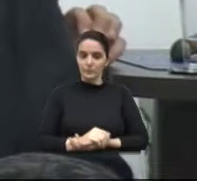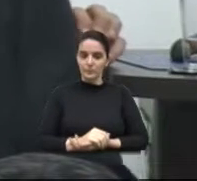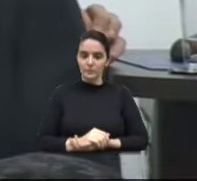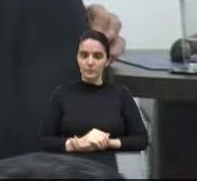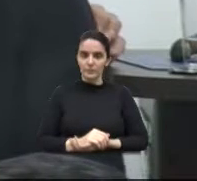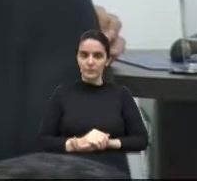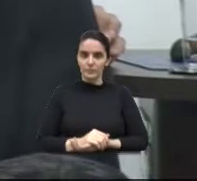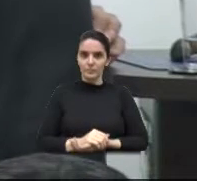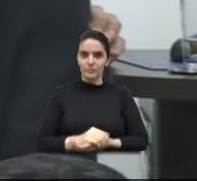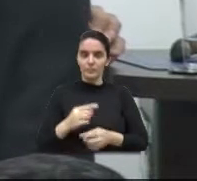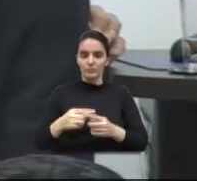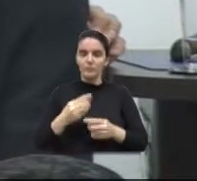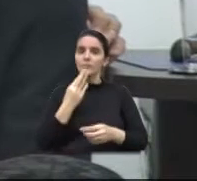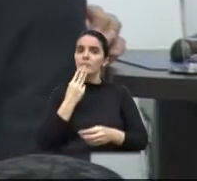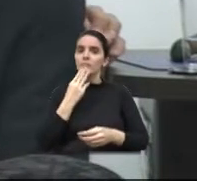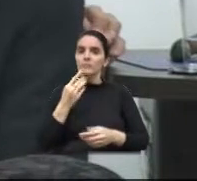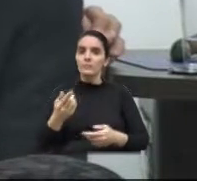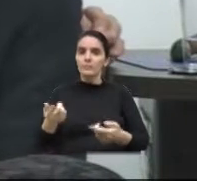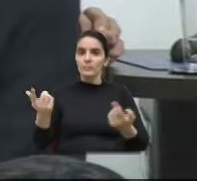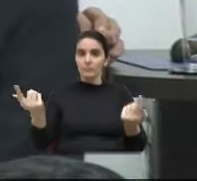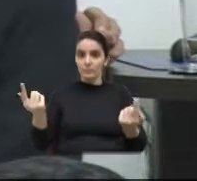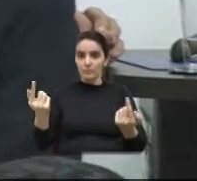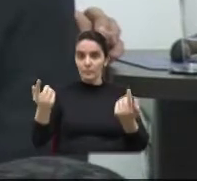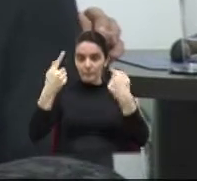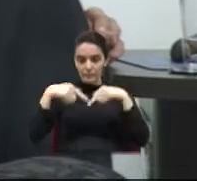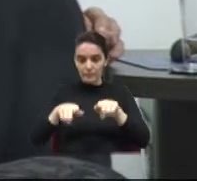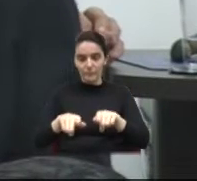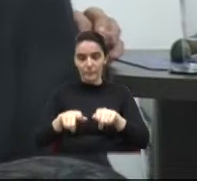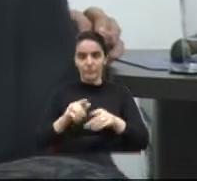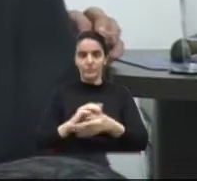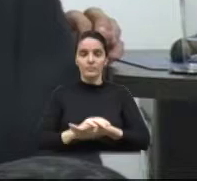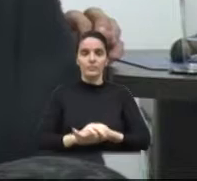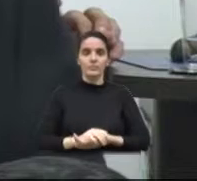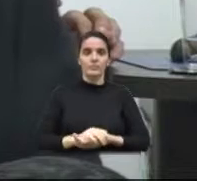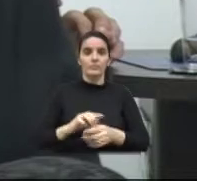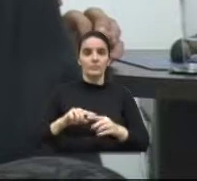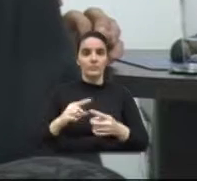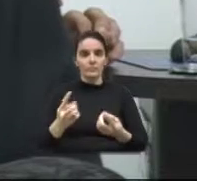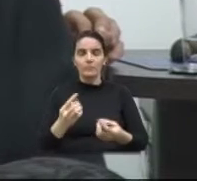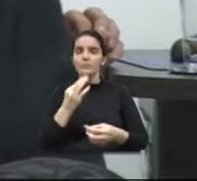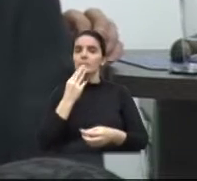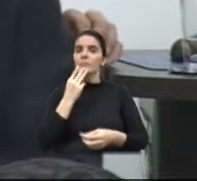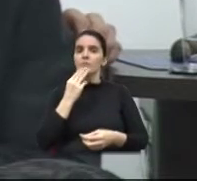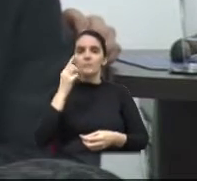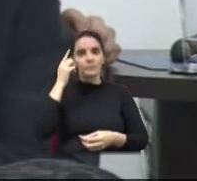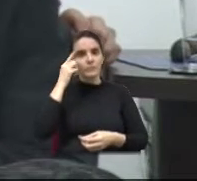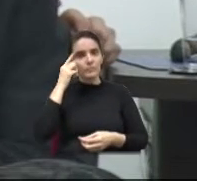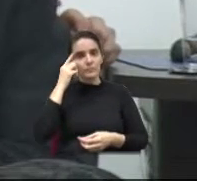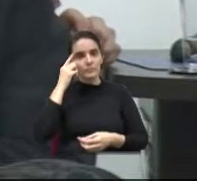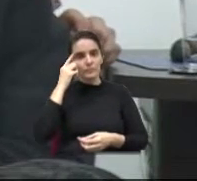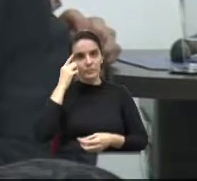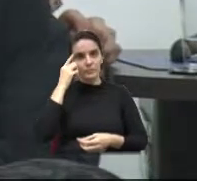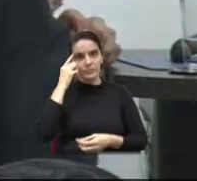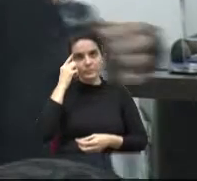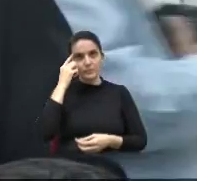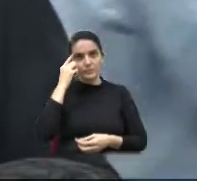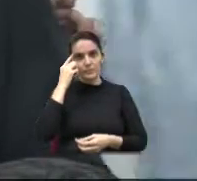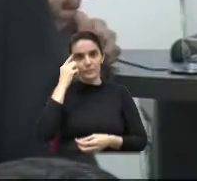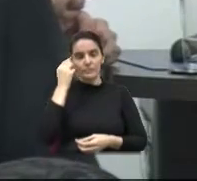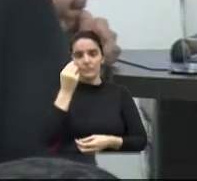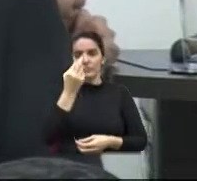oposição. Quero aqui dizer que comungo da ideia, se haver